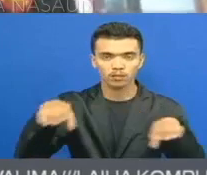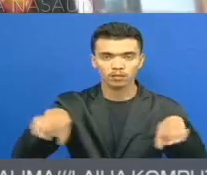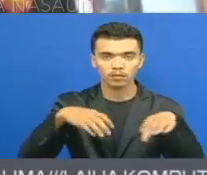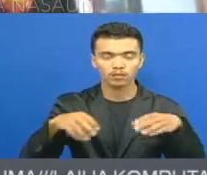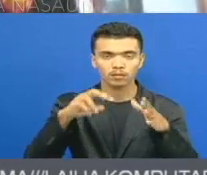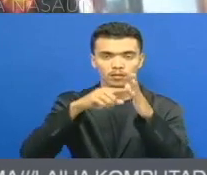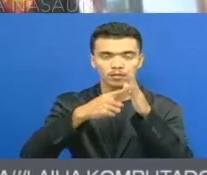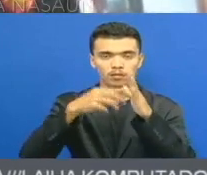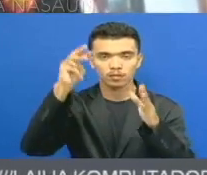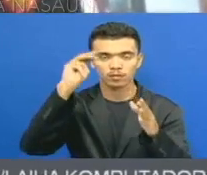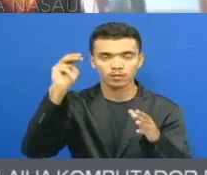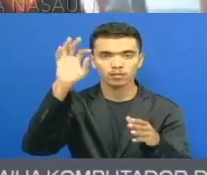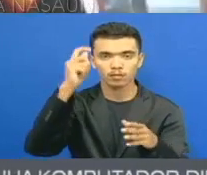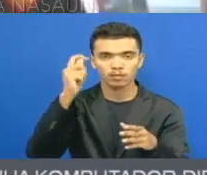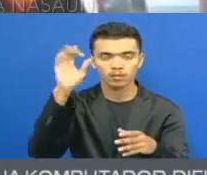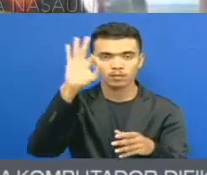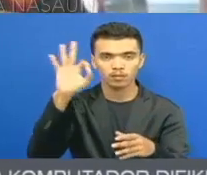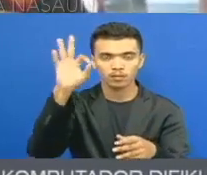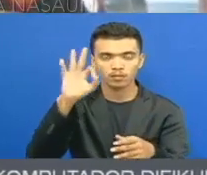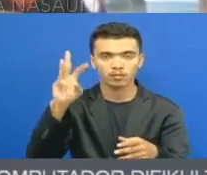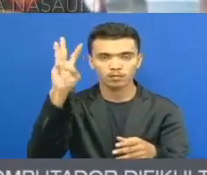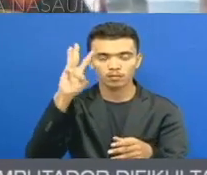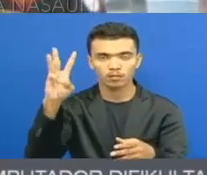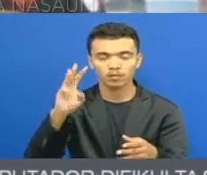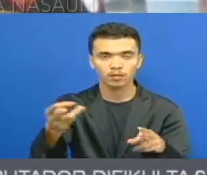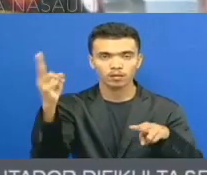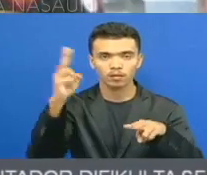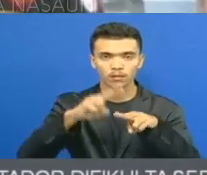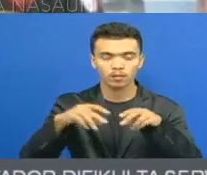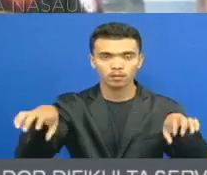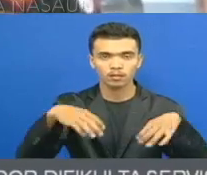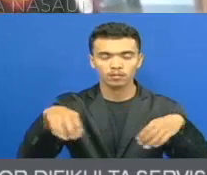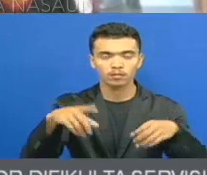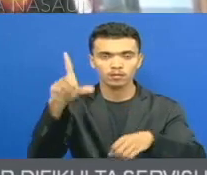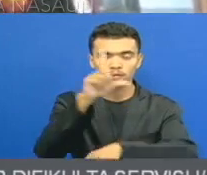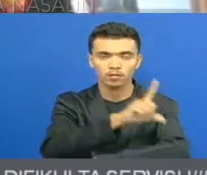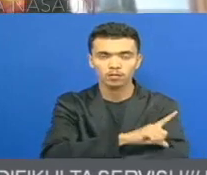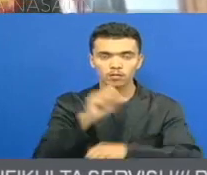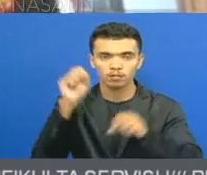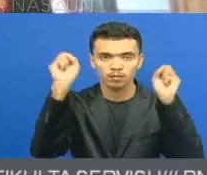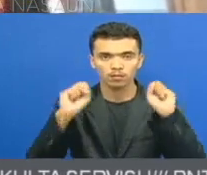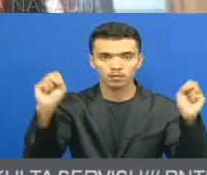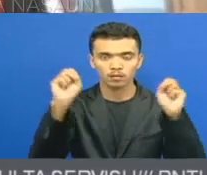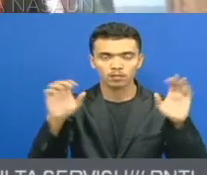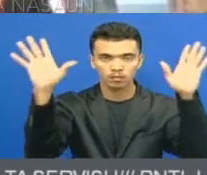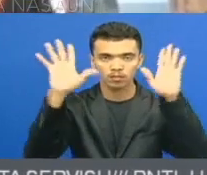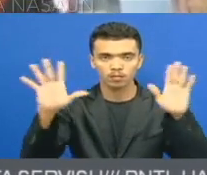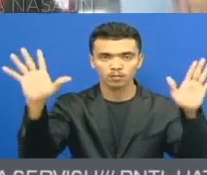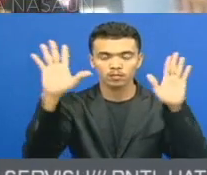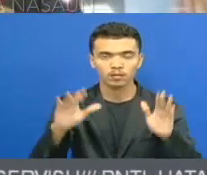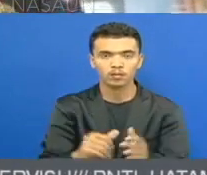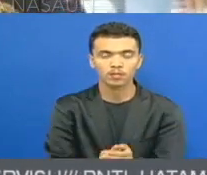né, tem minimiza, tia. E aumenta o volume de serviço de Lourenço sábado e domingo. E